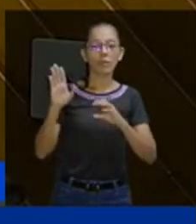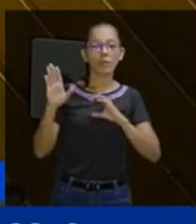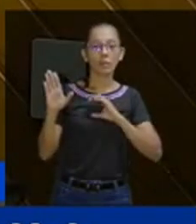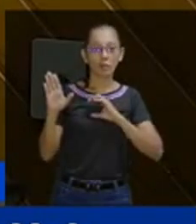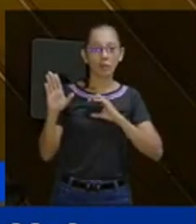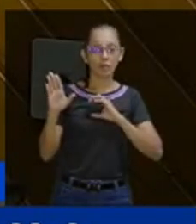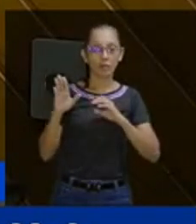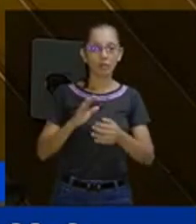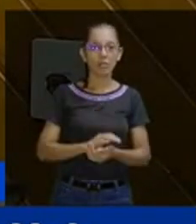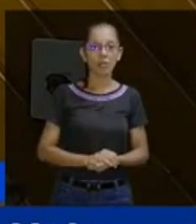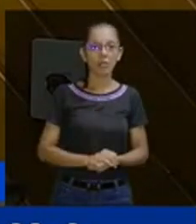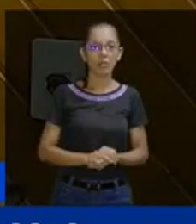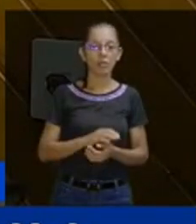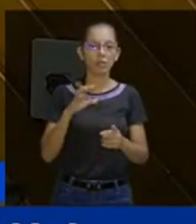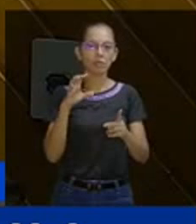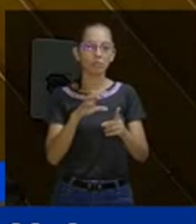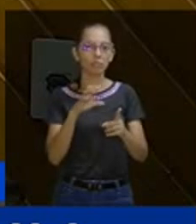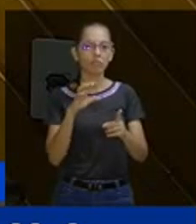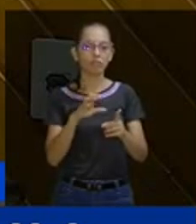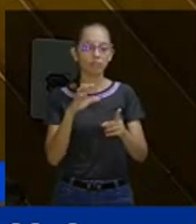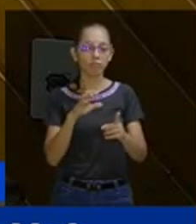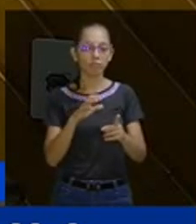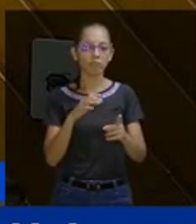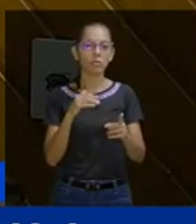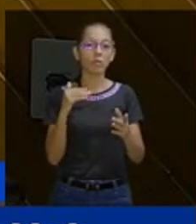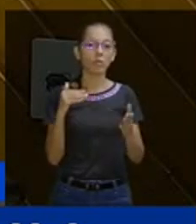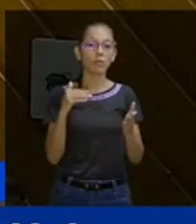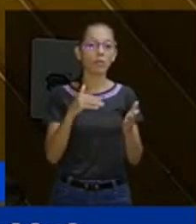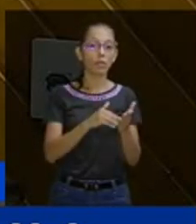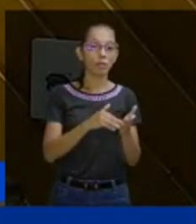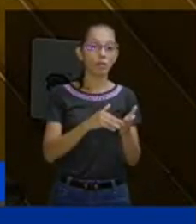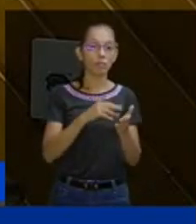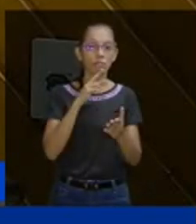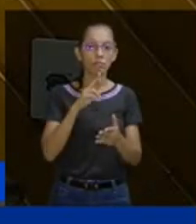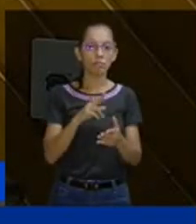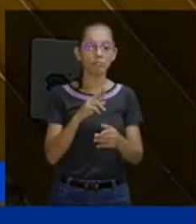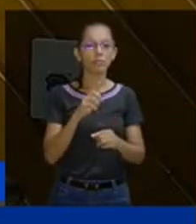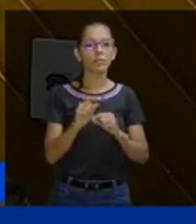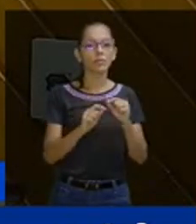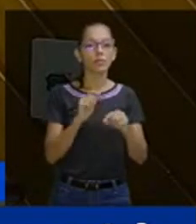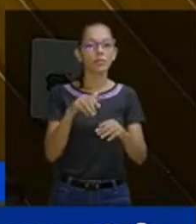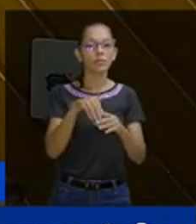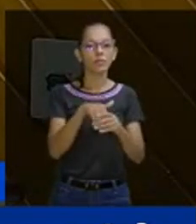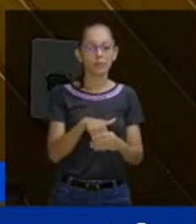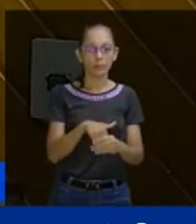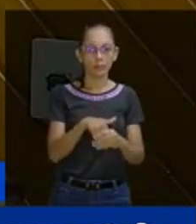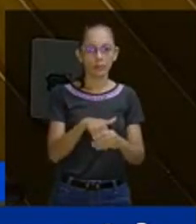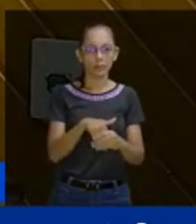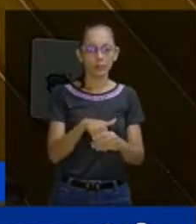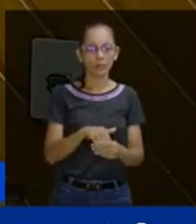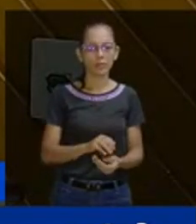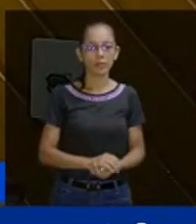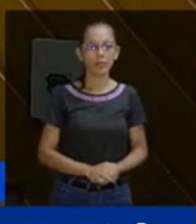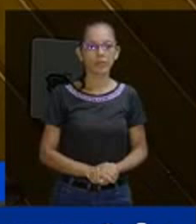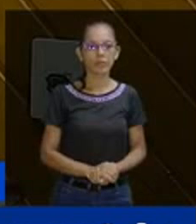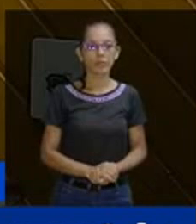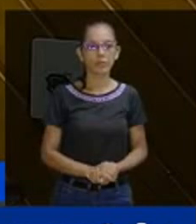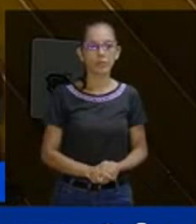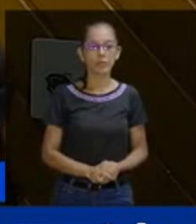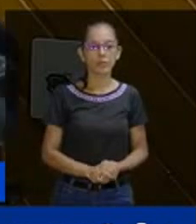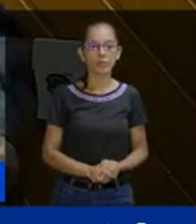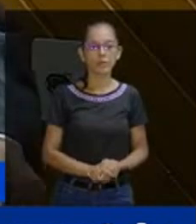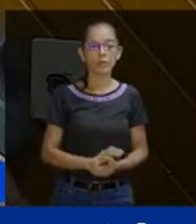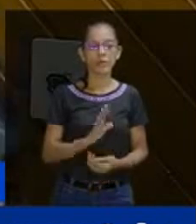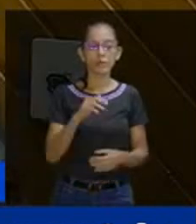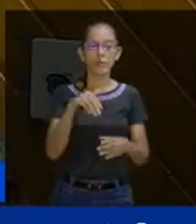intuito de influenciar ou manipular o resultado das eleições municipais. Considerando a complexidade e a